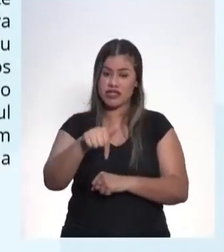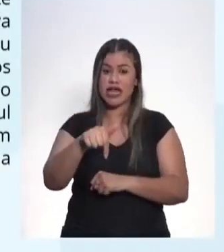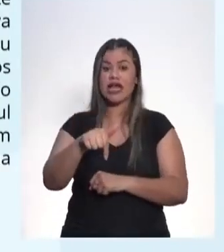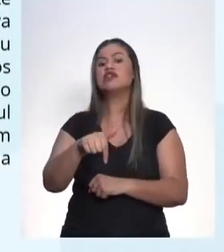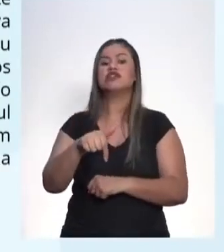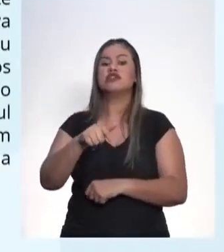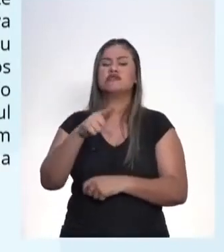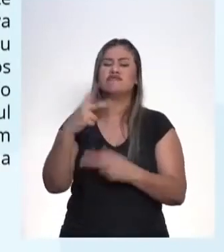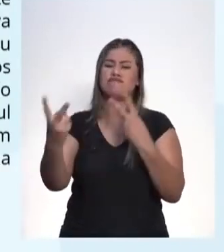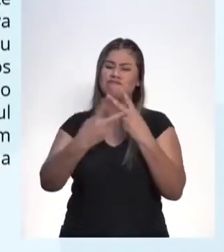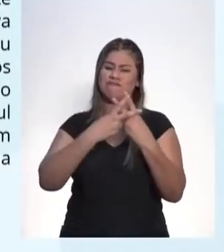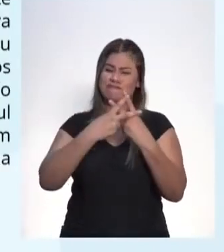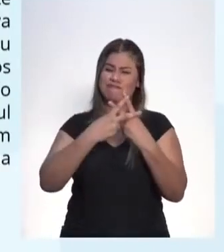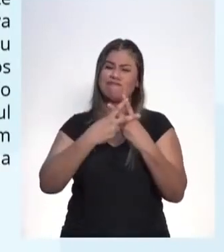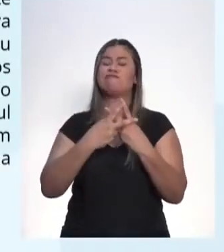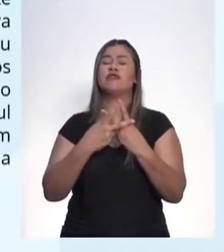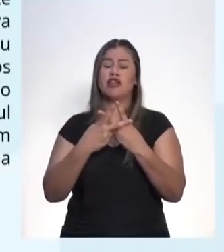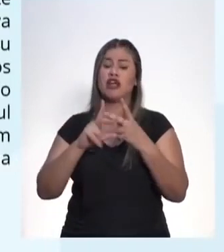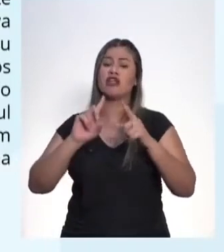presidente da África do Sul em